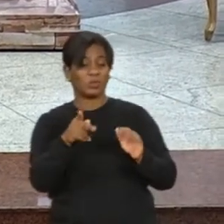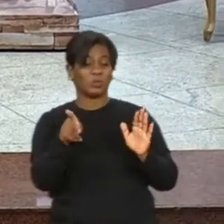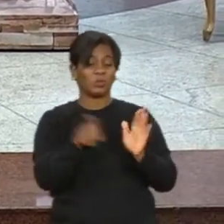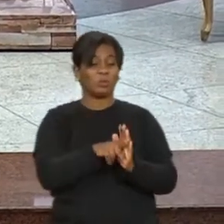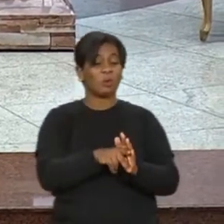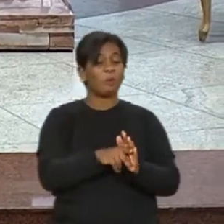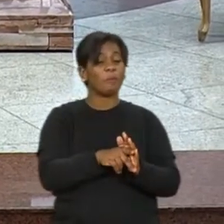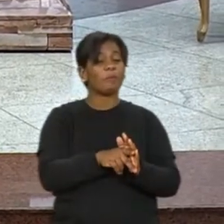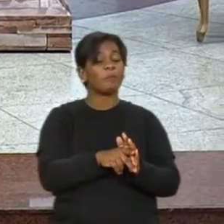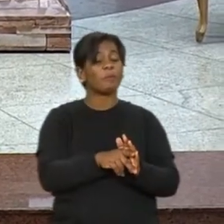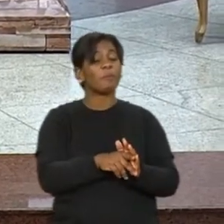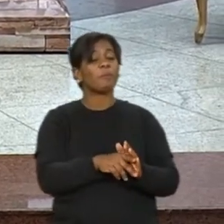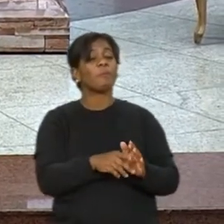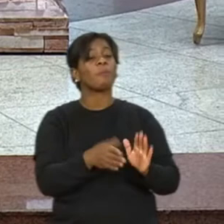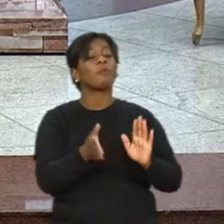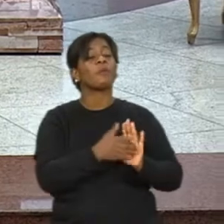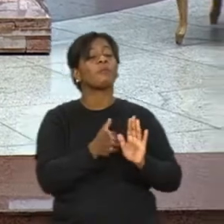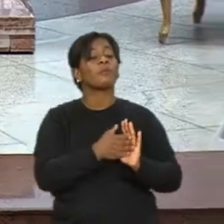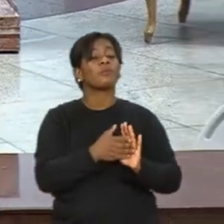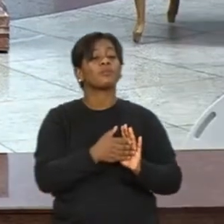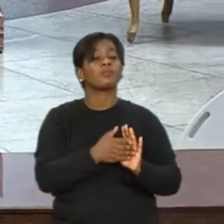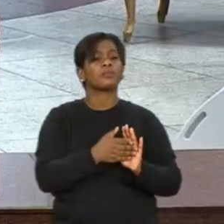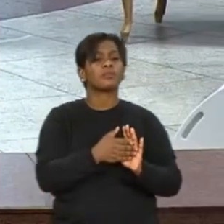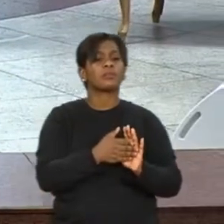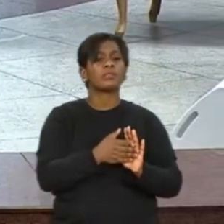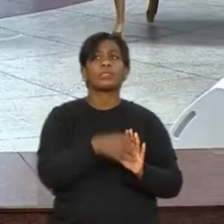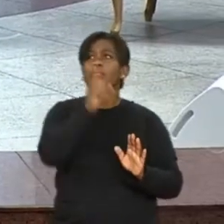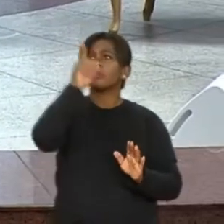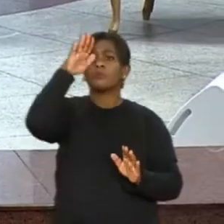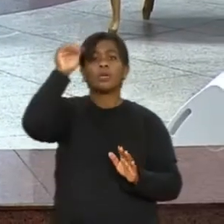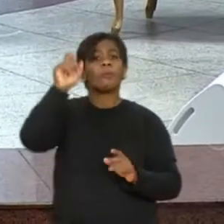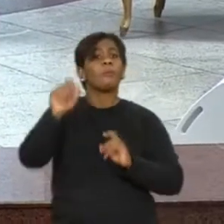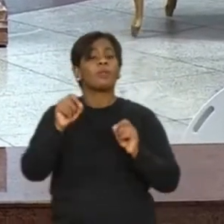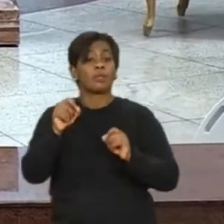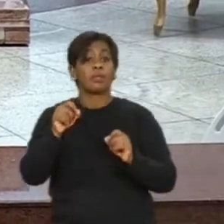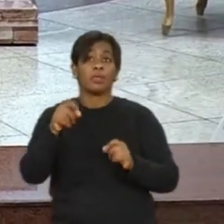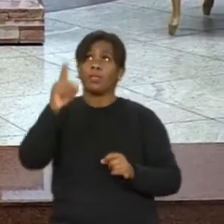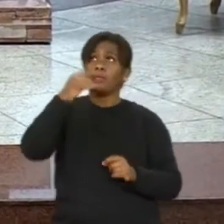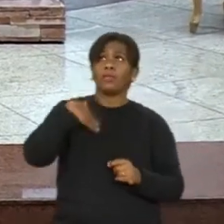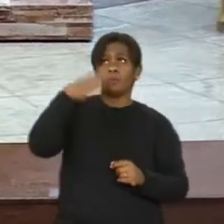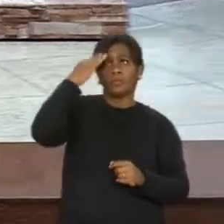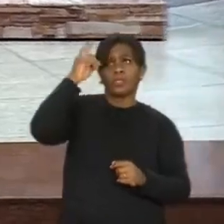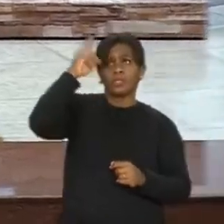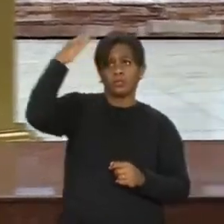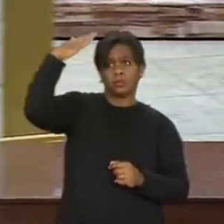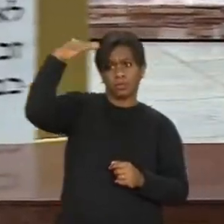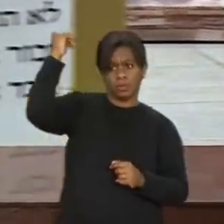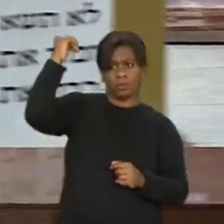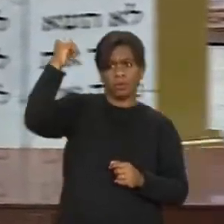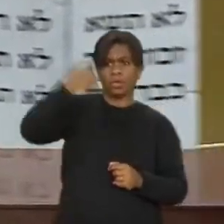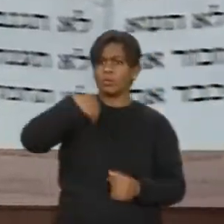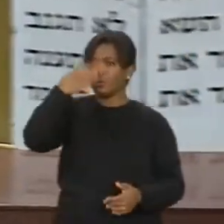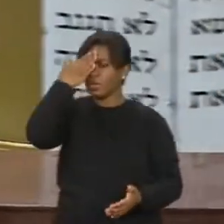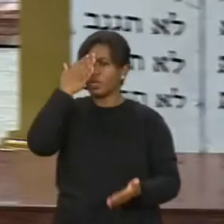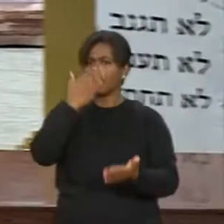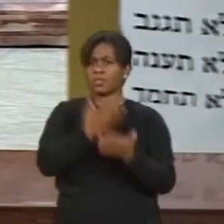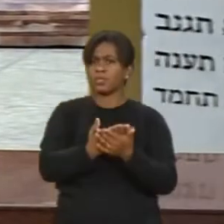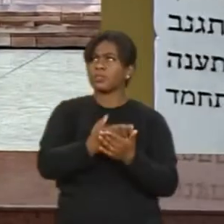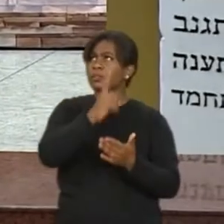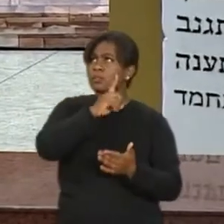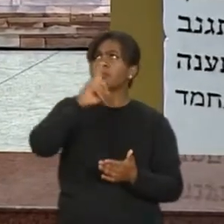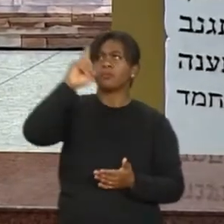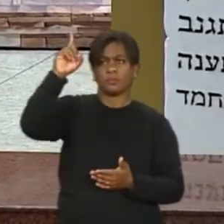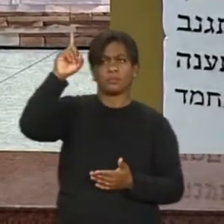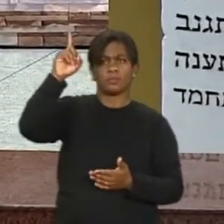te chamou para quê? Eu sei para que Deus me chamou, eu sei o Deus que eu creio, que eu sirvo, e o que eu prego